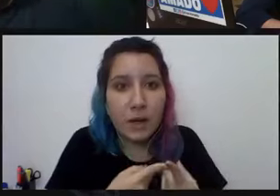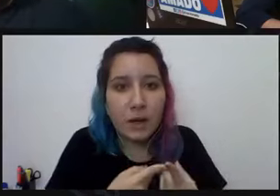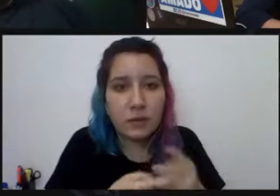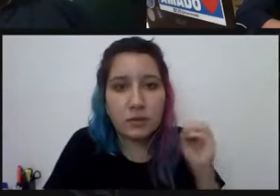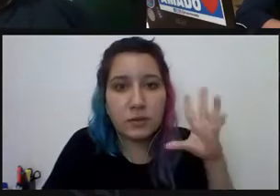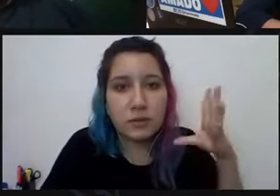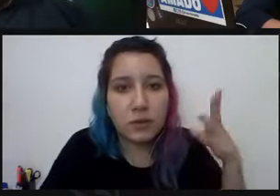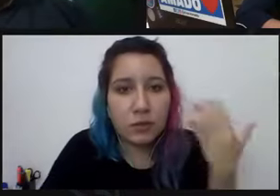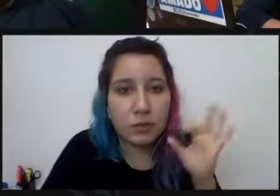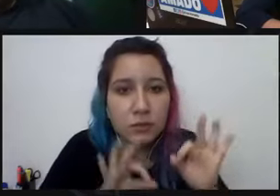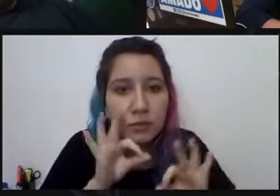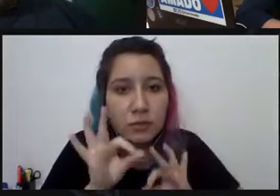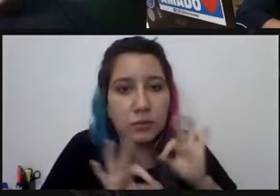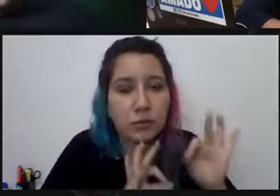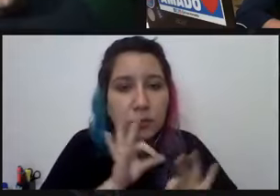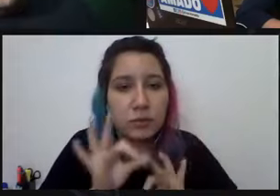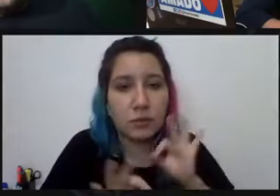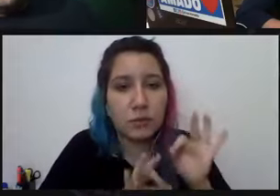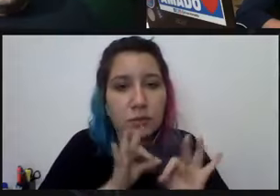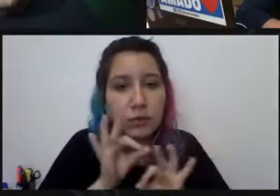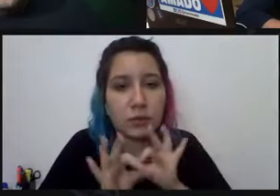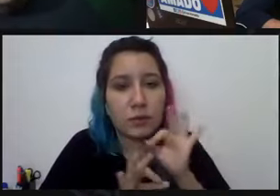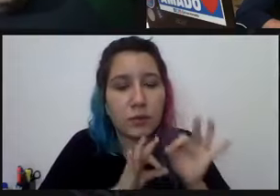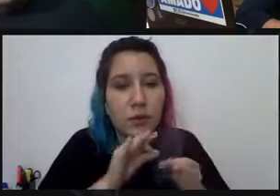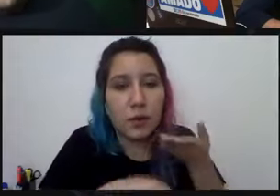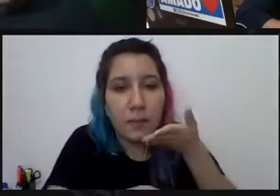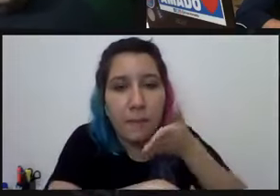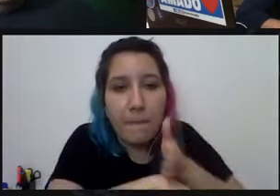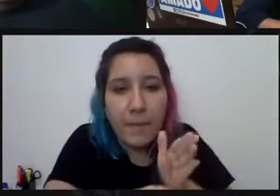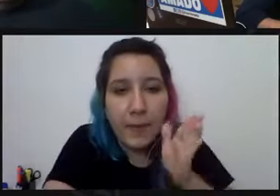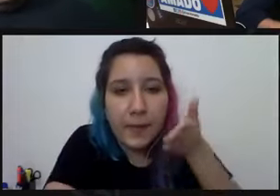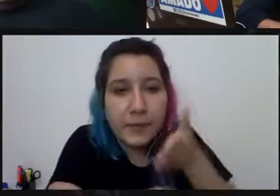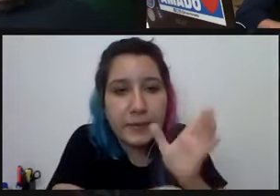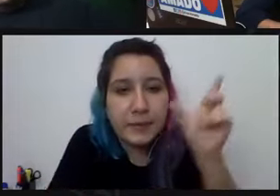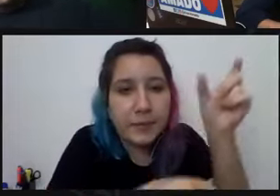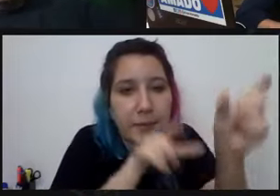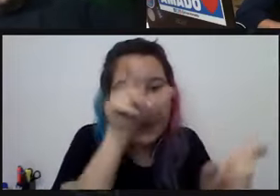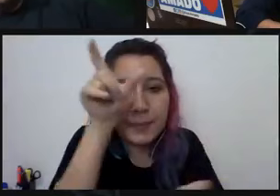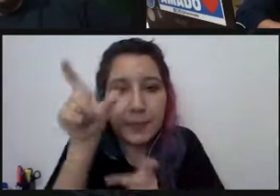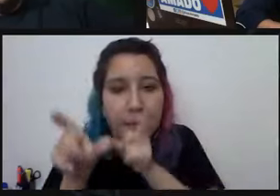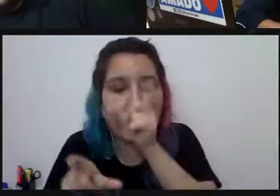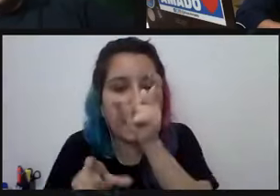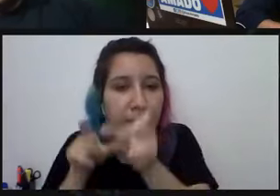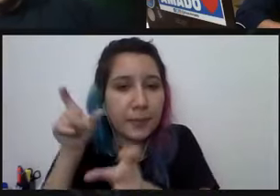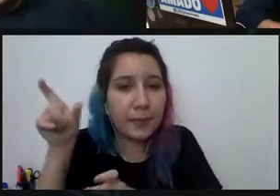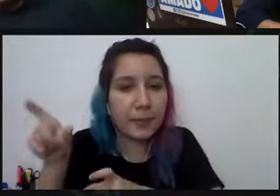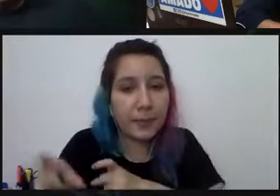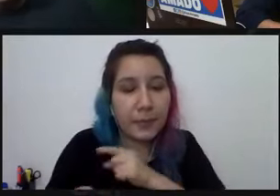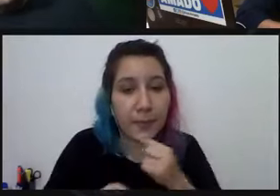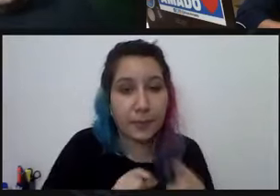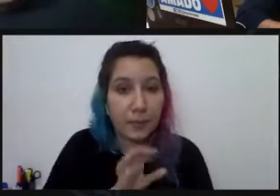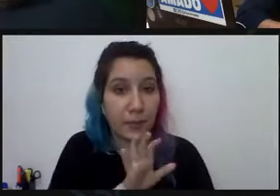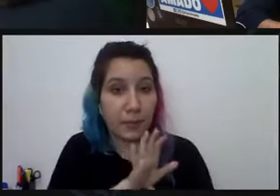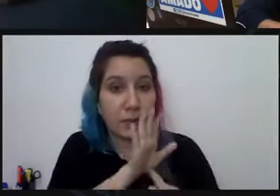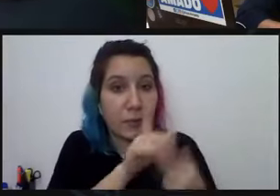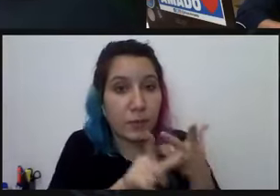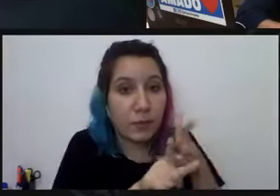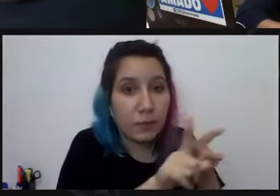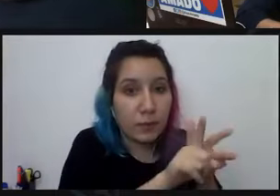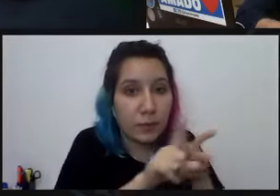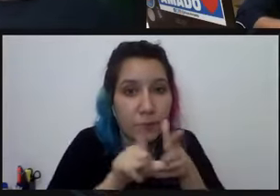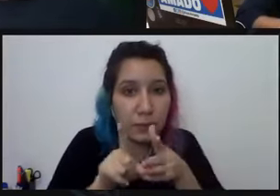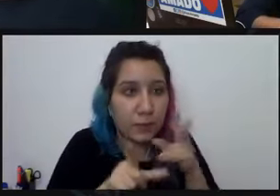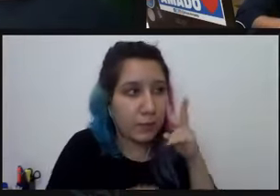algum planejamento estratégico e envolvimento das pessoas. Muito claro para mim, nessa questão da náutica, que o Bruno estava mostrando, né?